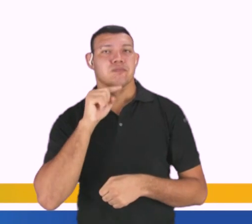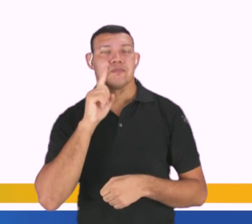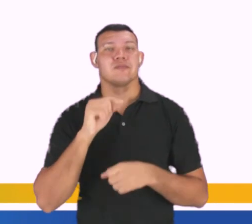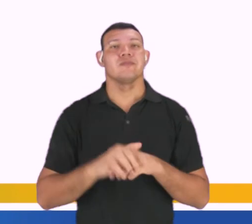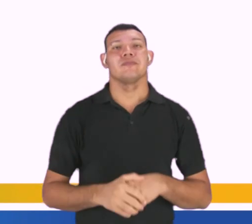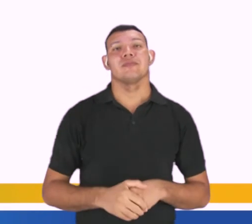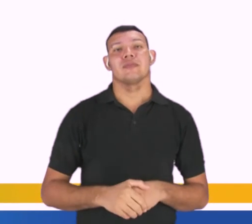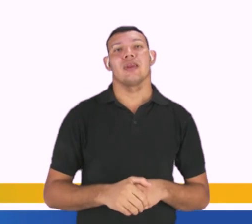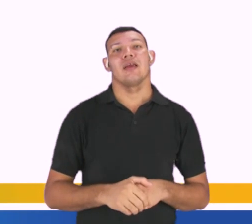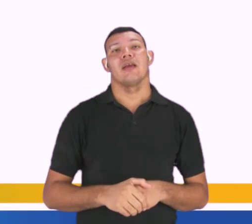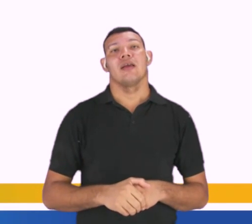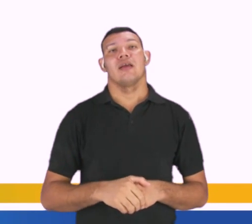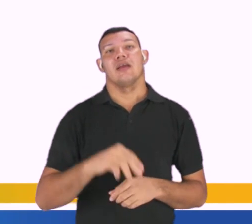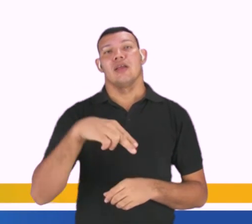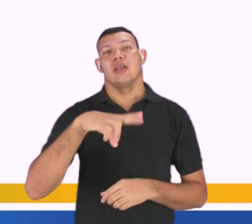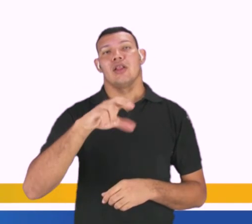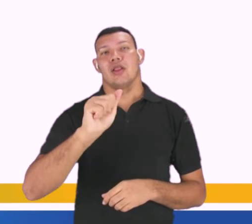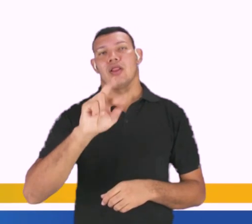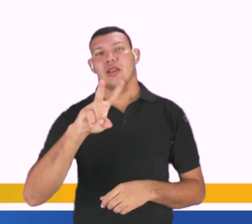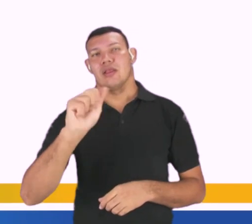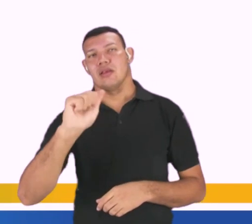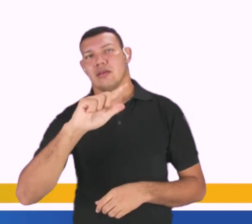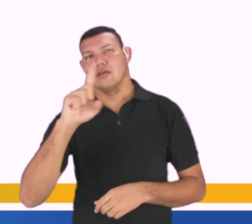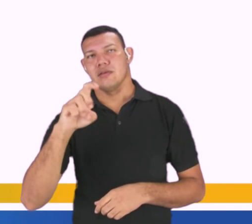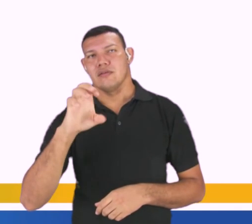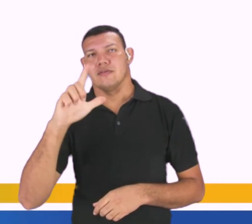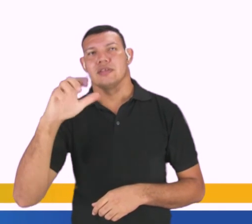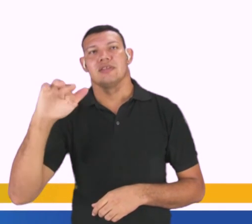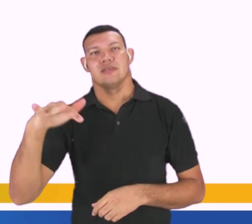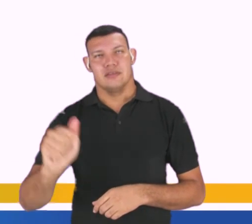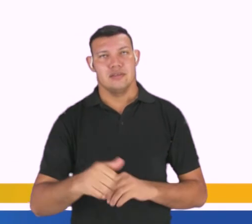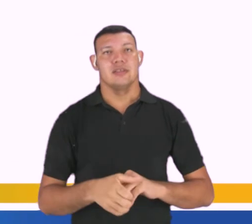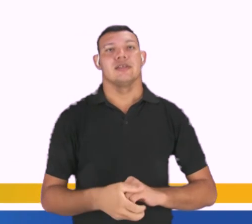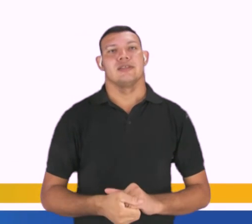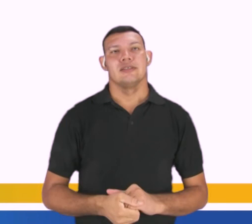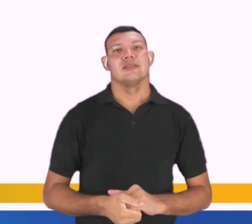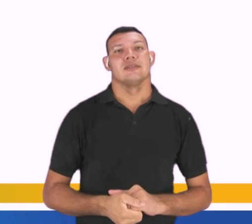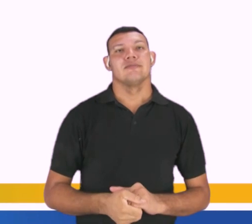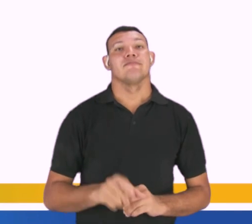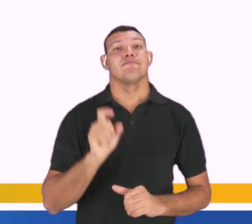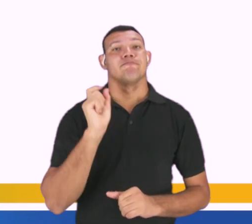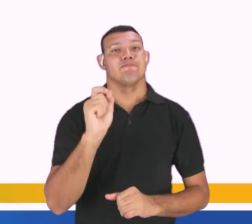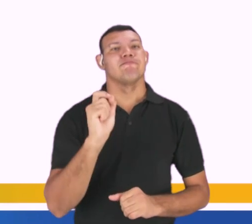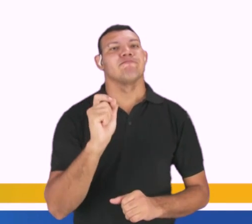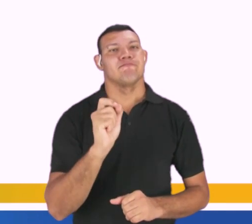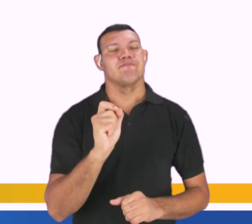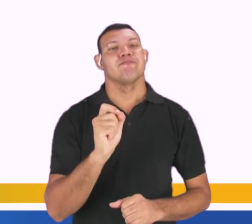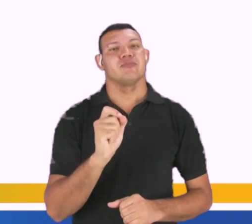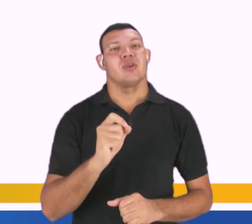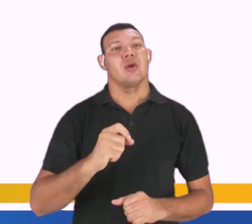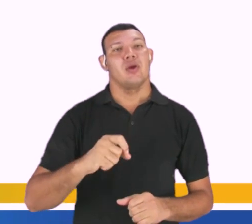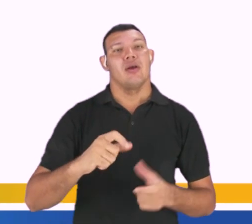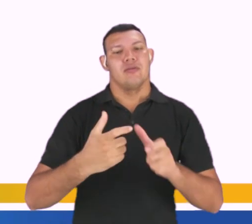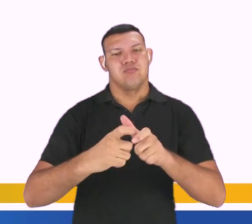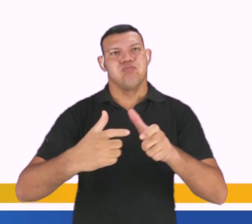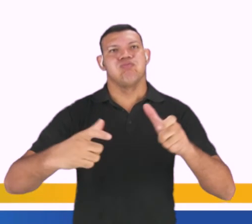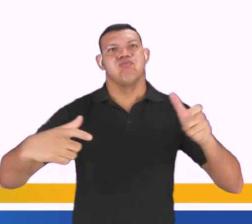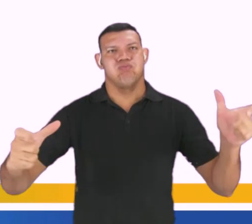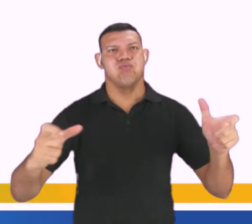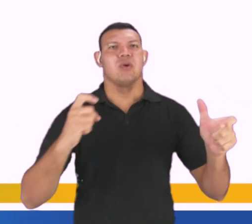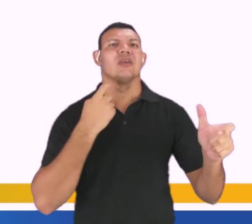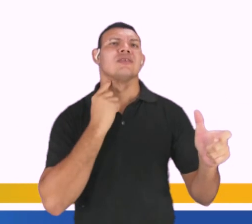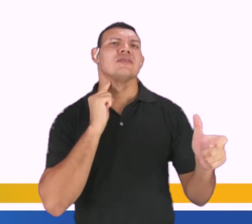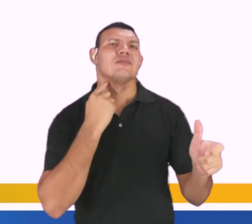Zelândia e Noruega são os países que mais geram lixo per capita no mundo, mais de 2,5 quilos